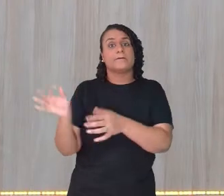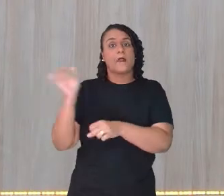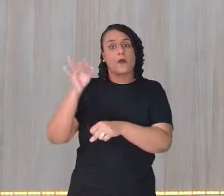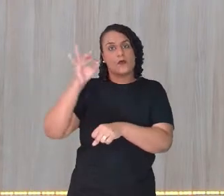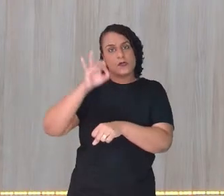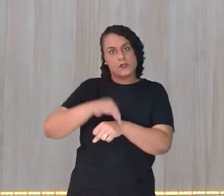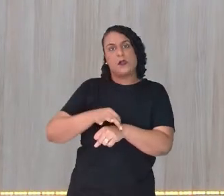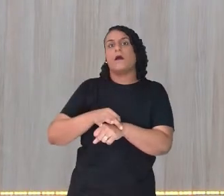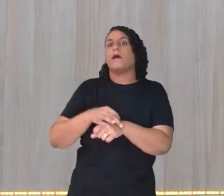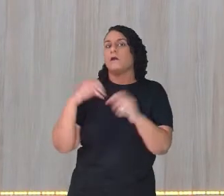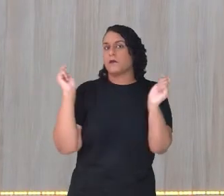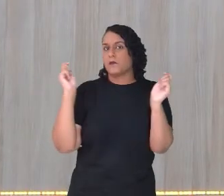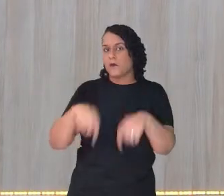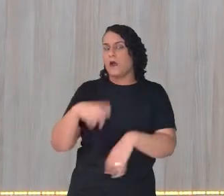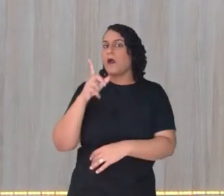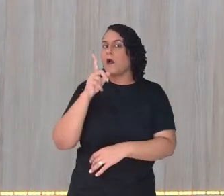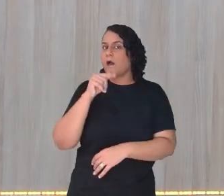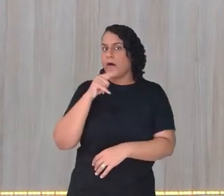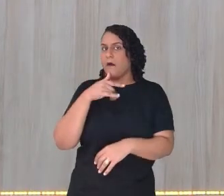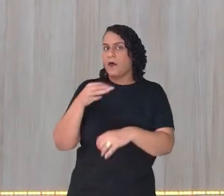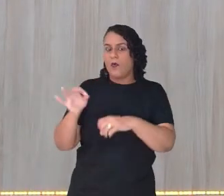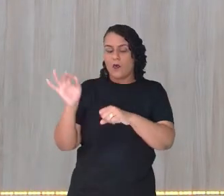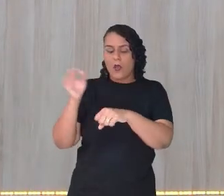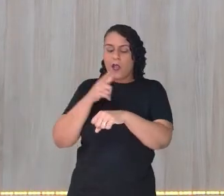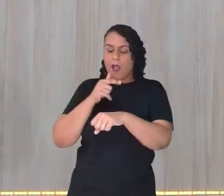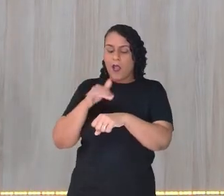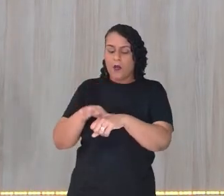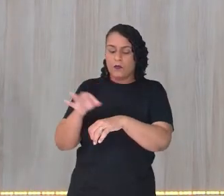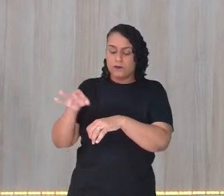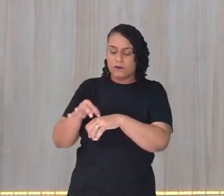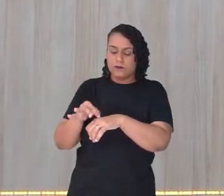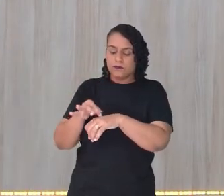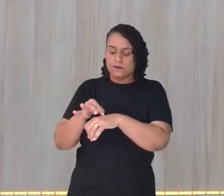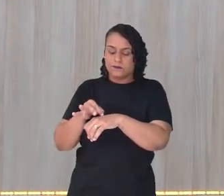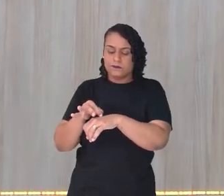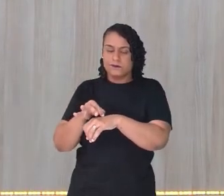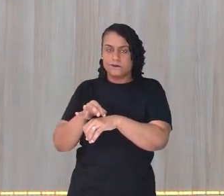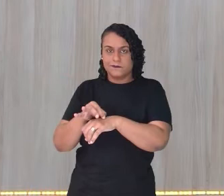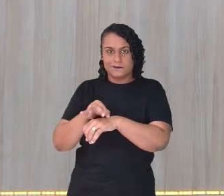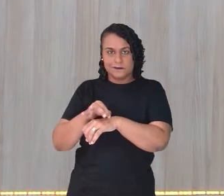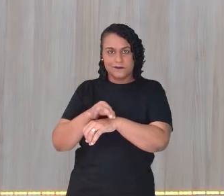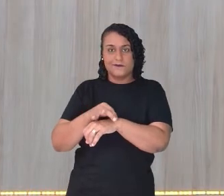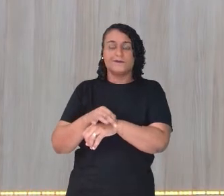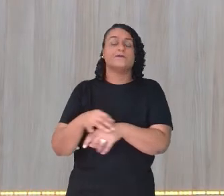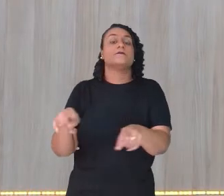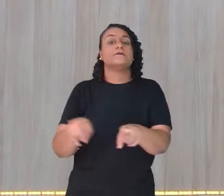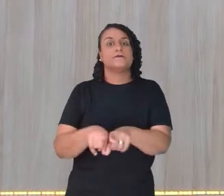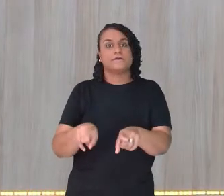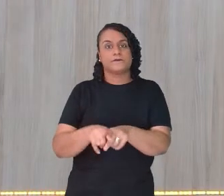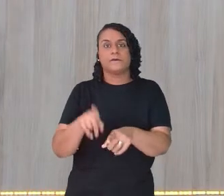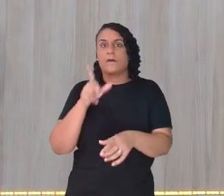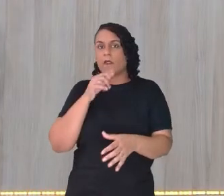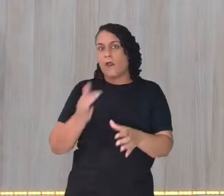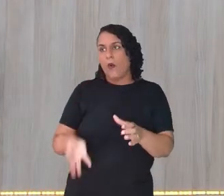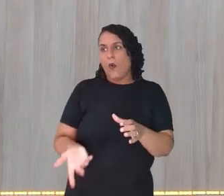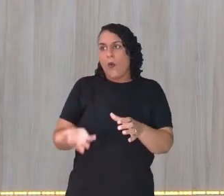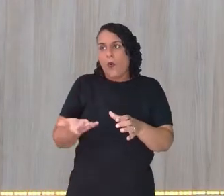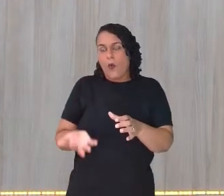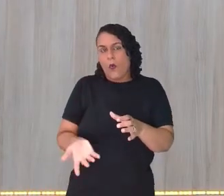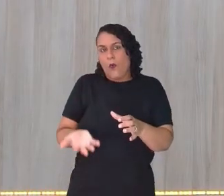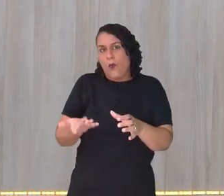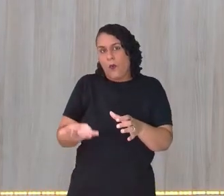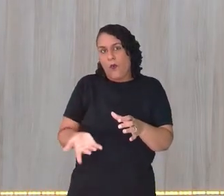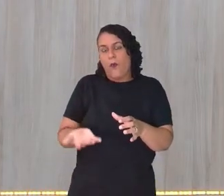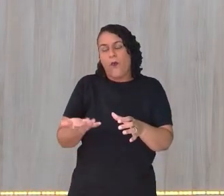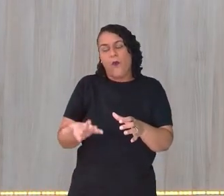isso graças à tensão superficial. É como se a água tivesse uma película. E a densidade, que é a força de empuxo, que a gente vai